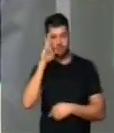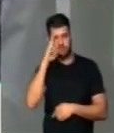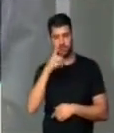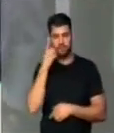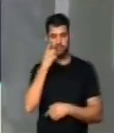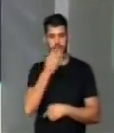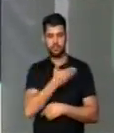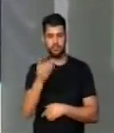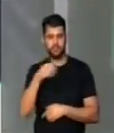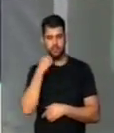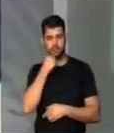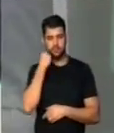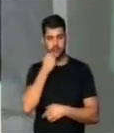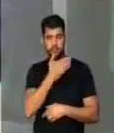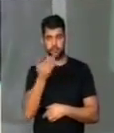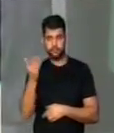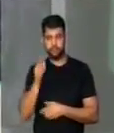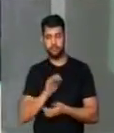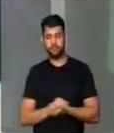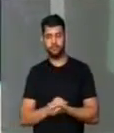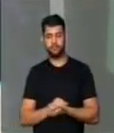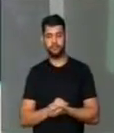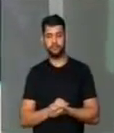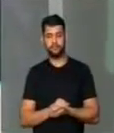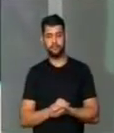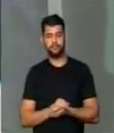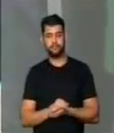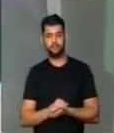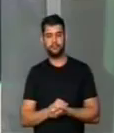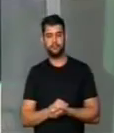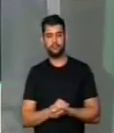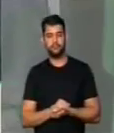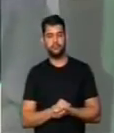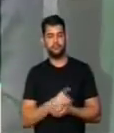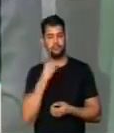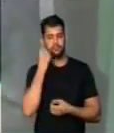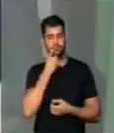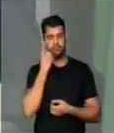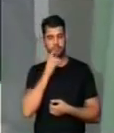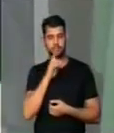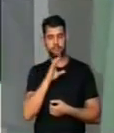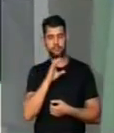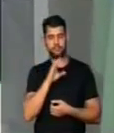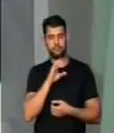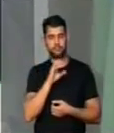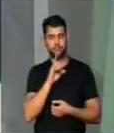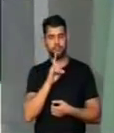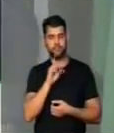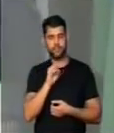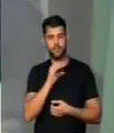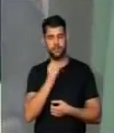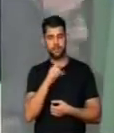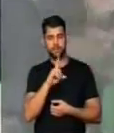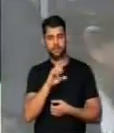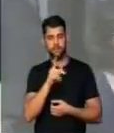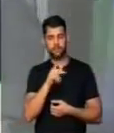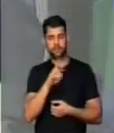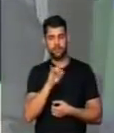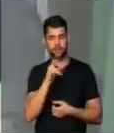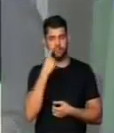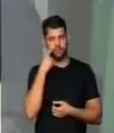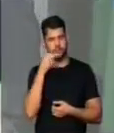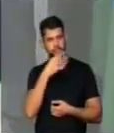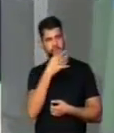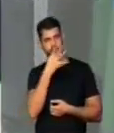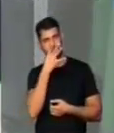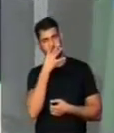deputados, senhoras e senhores senadores, senhoras e senhores congressistas, deputado Darcísio Speronde, eu